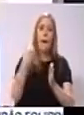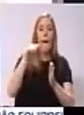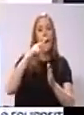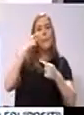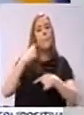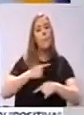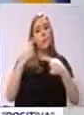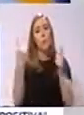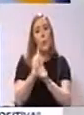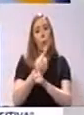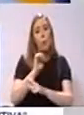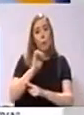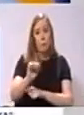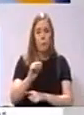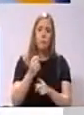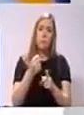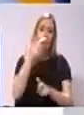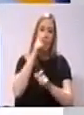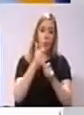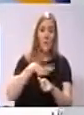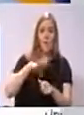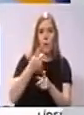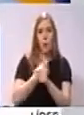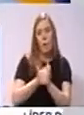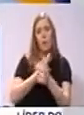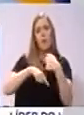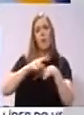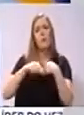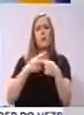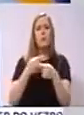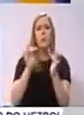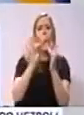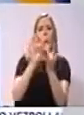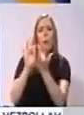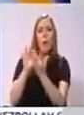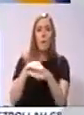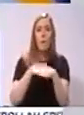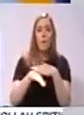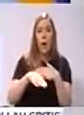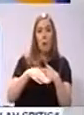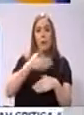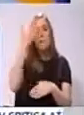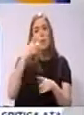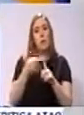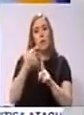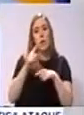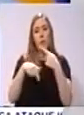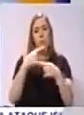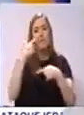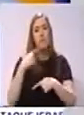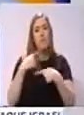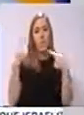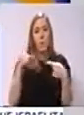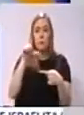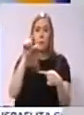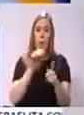seus produtos a potenciais clientes e que depois estes contactos vão fazendo durante os dias da feira, refletem-se em